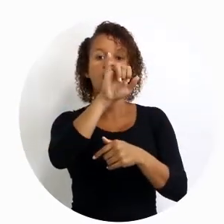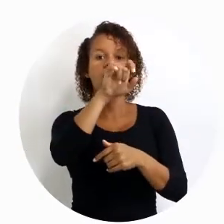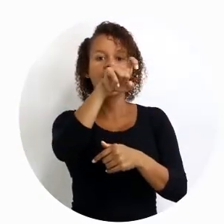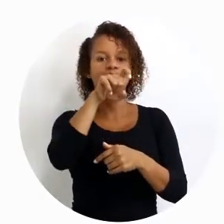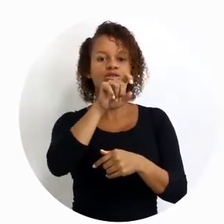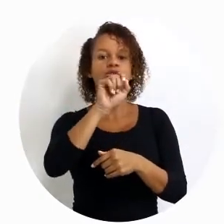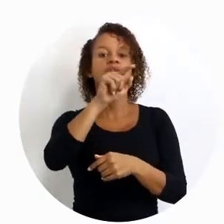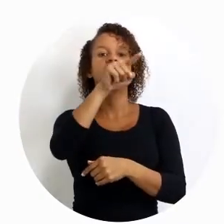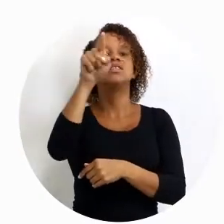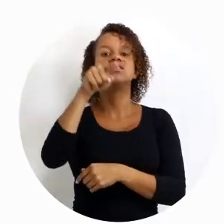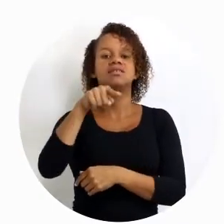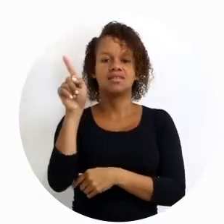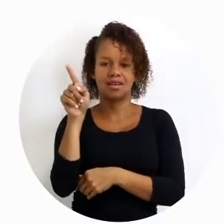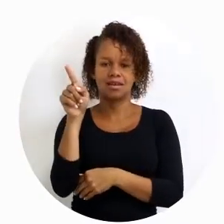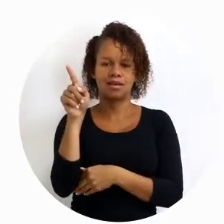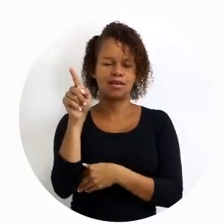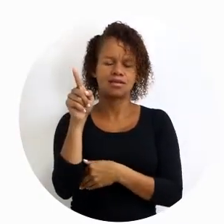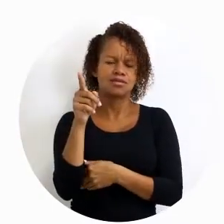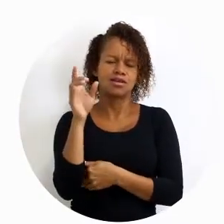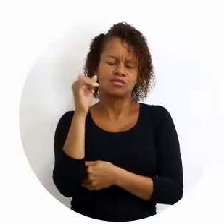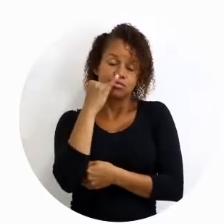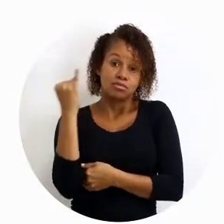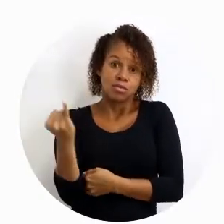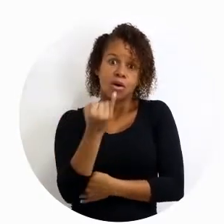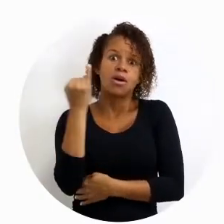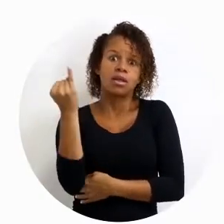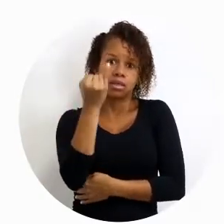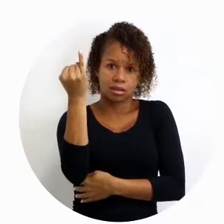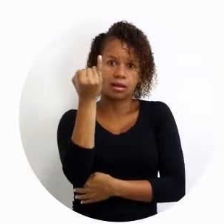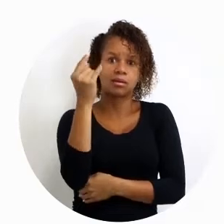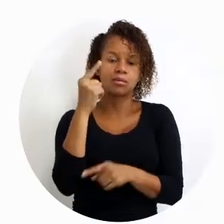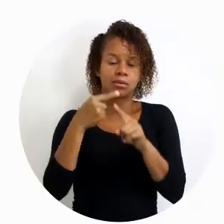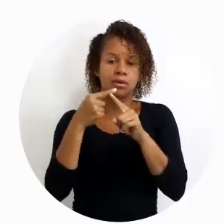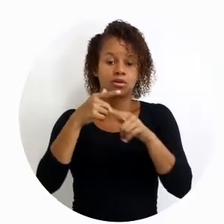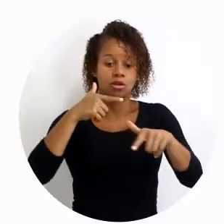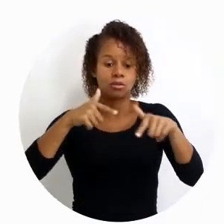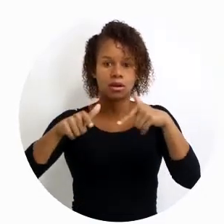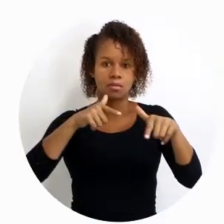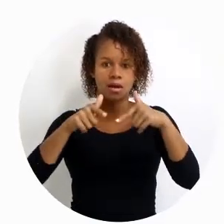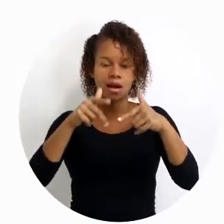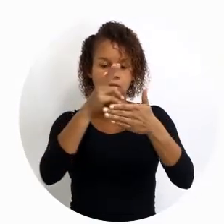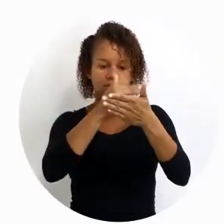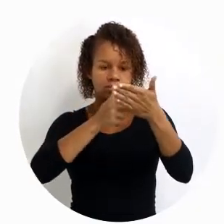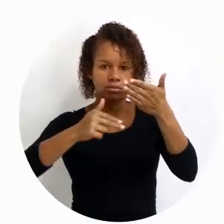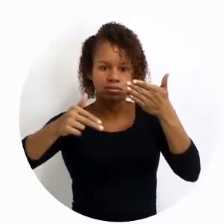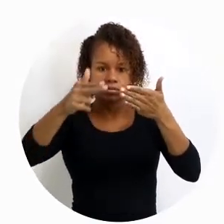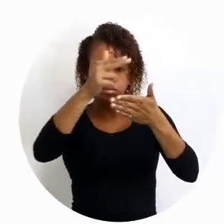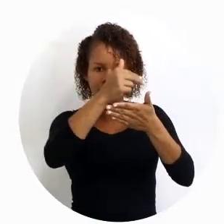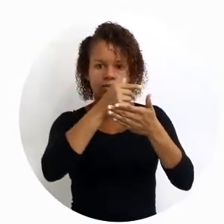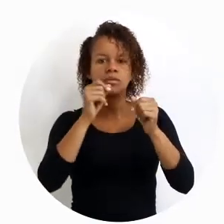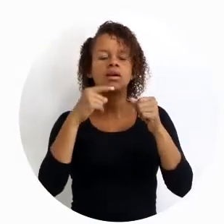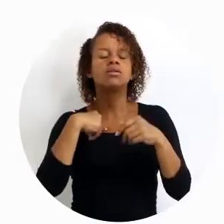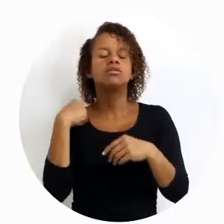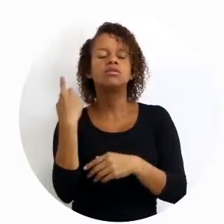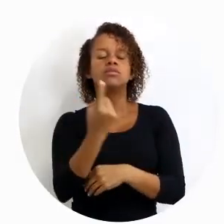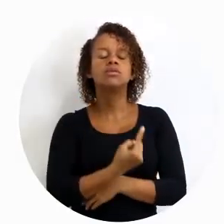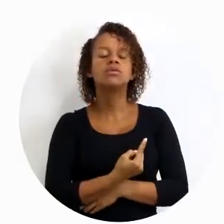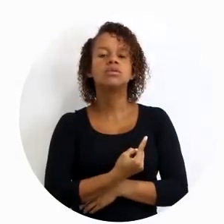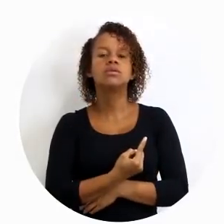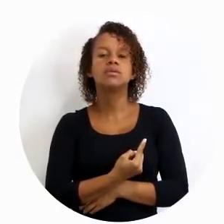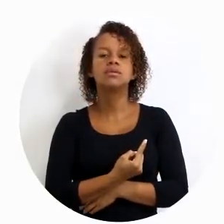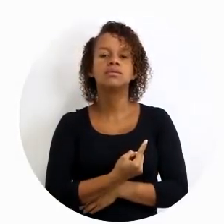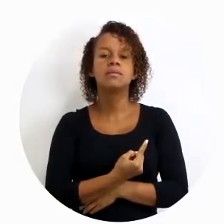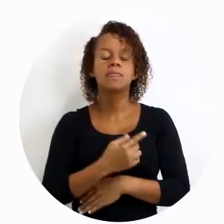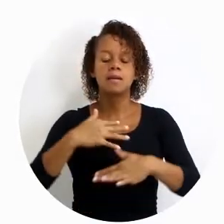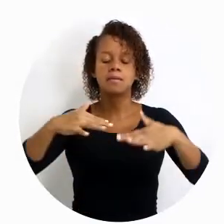no eixo Z. Isso é extremamente importante quando estamos trabalhando numa modelagem tridimensional, para que a gente